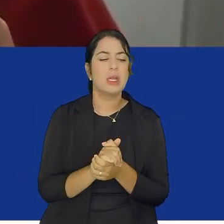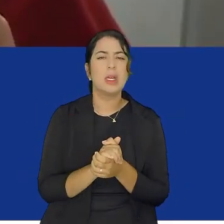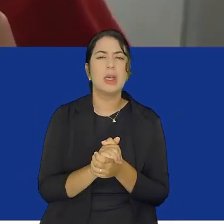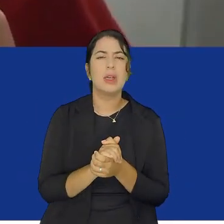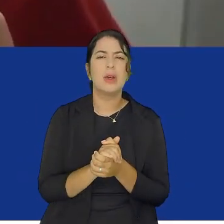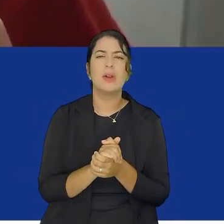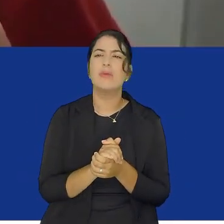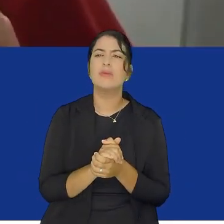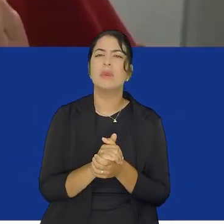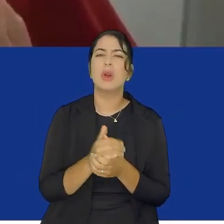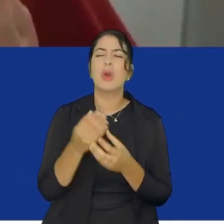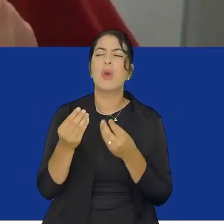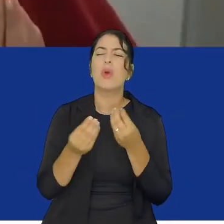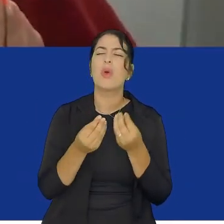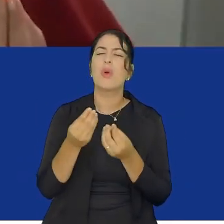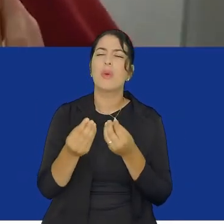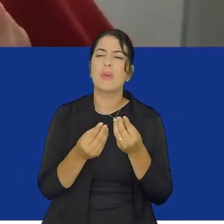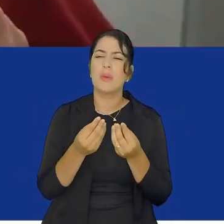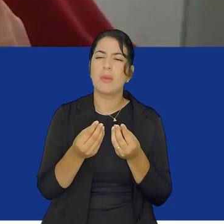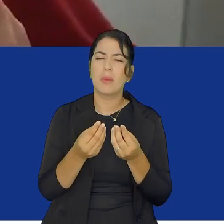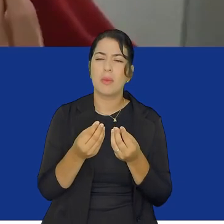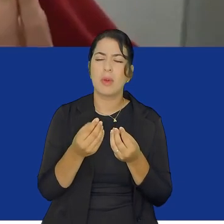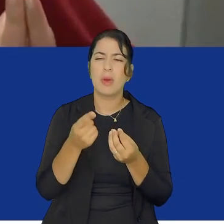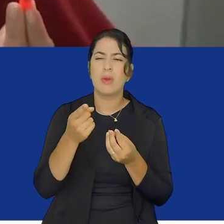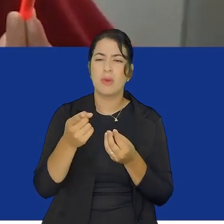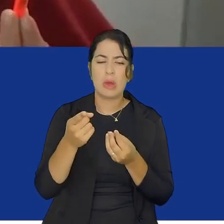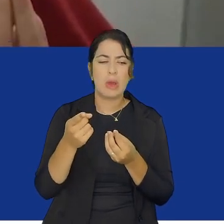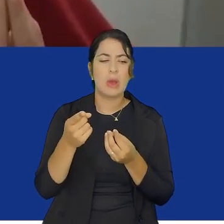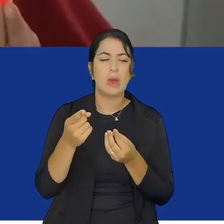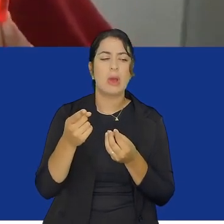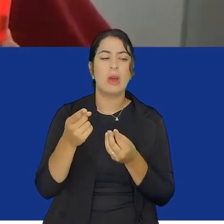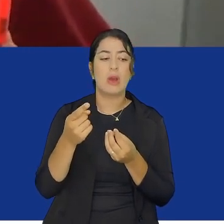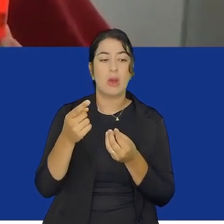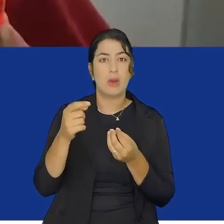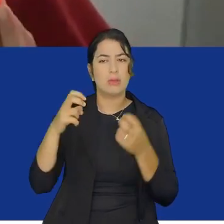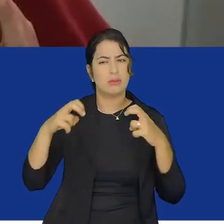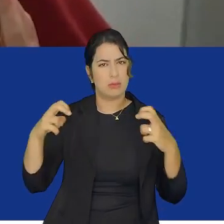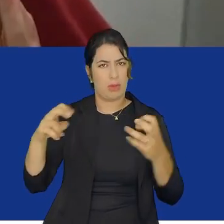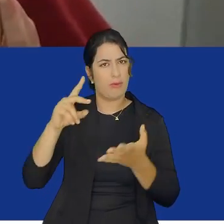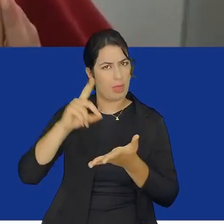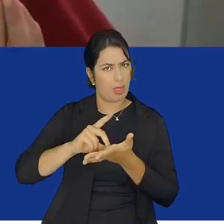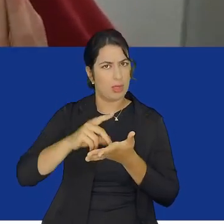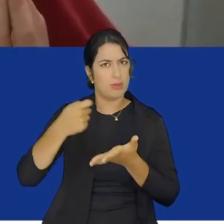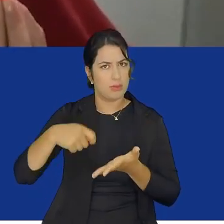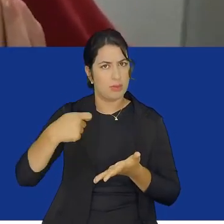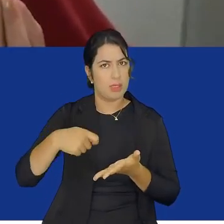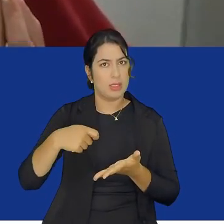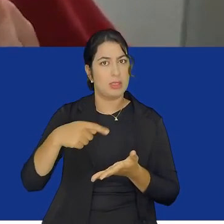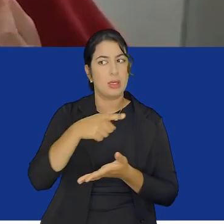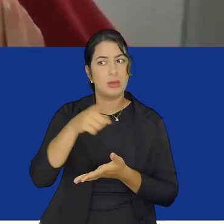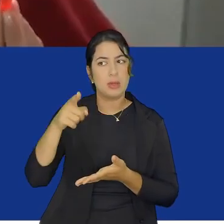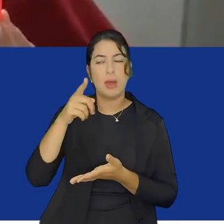é, como tem sido a minha gestão? Uma pergunta de verdade, senta direitinho, né? Deixa